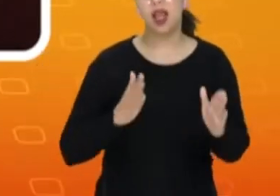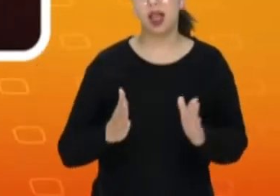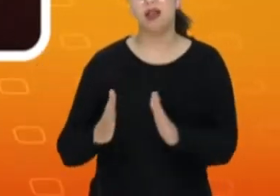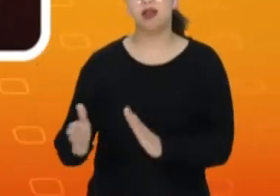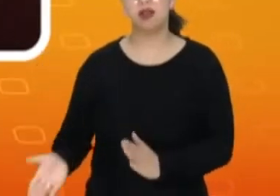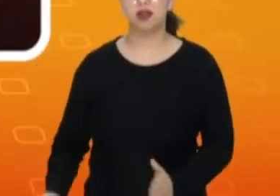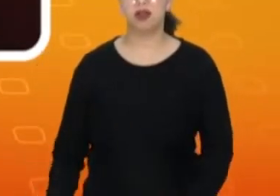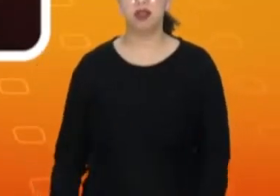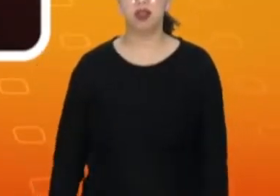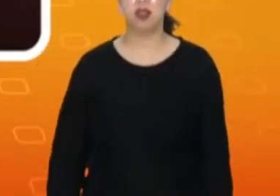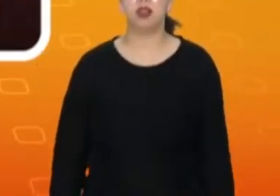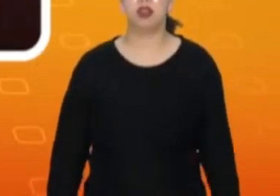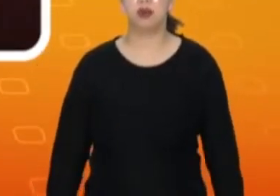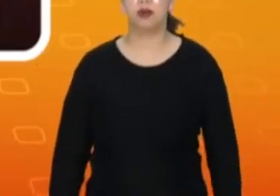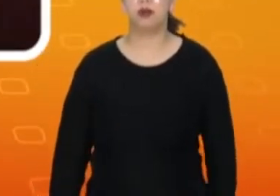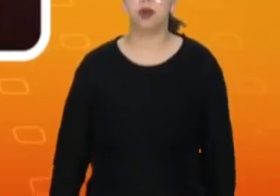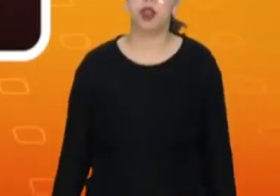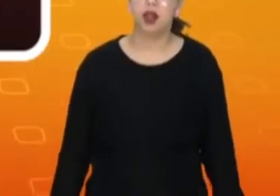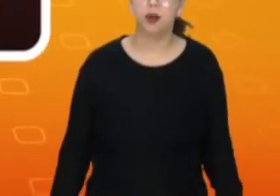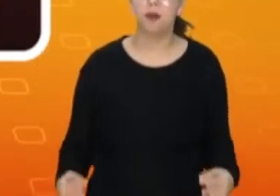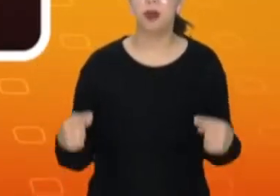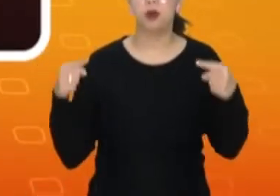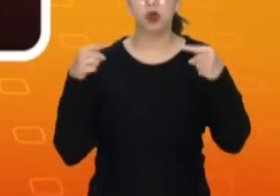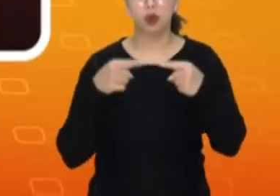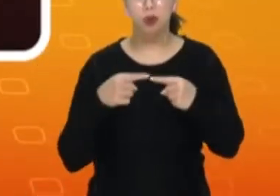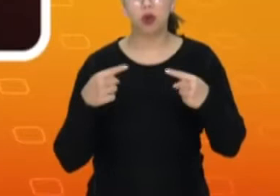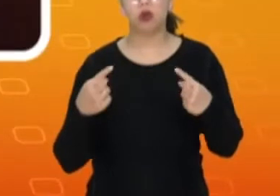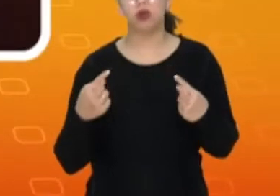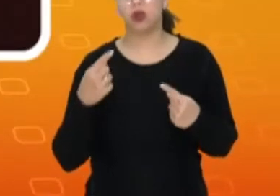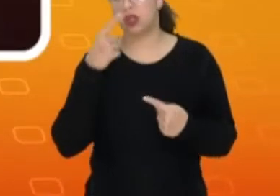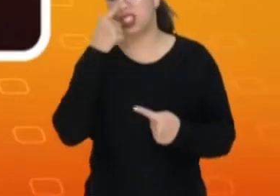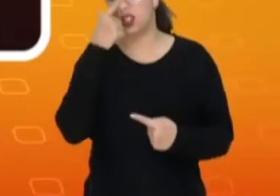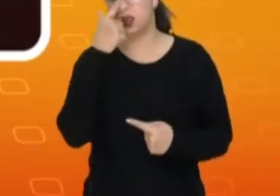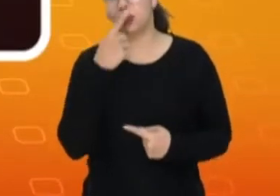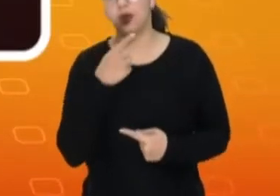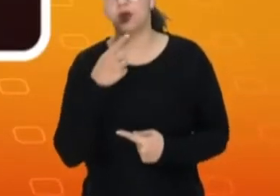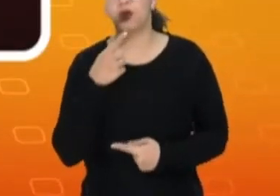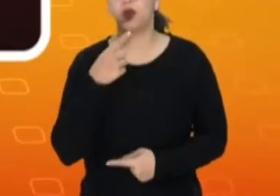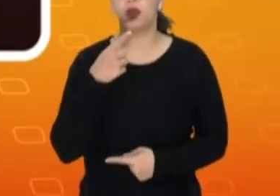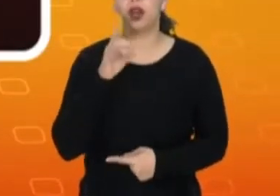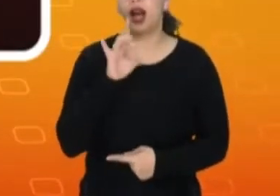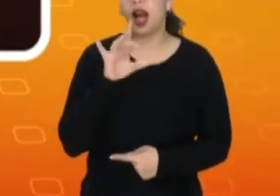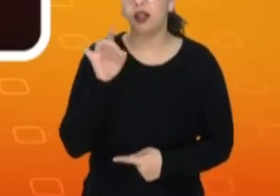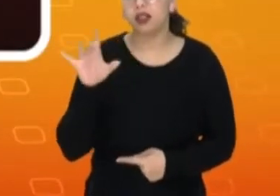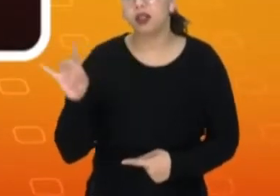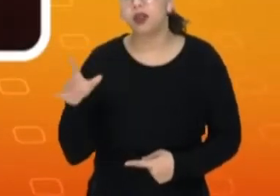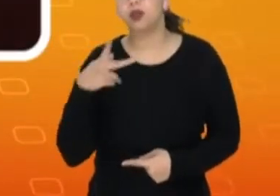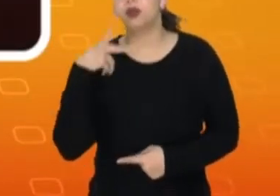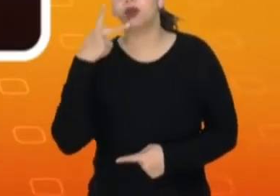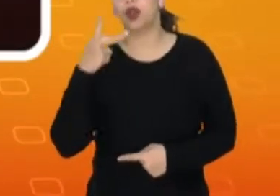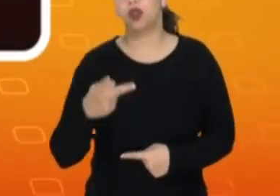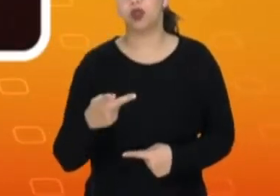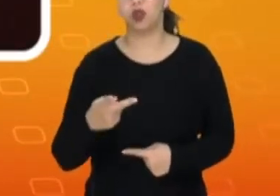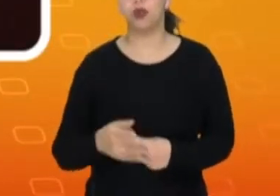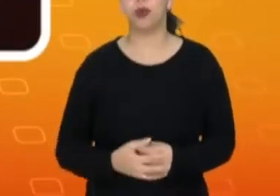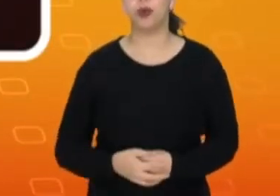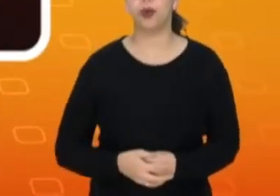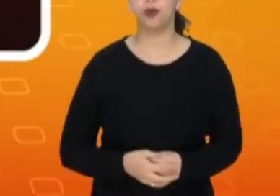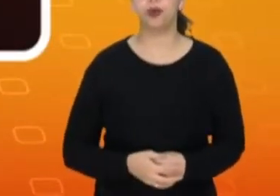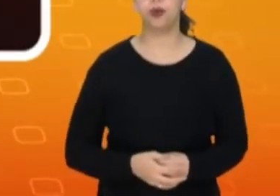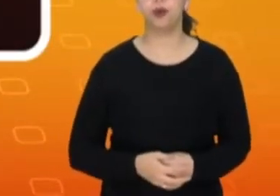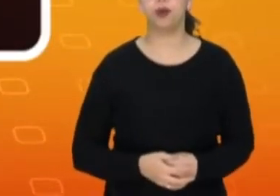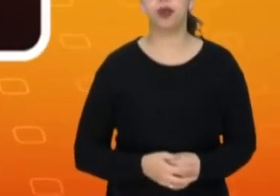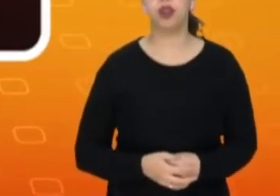nessa, puxando um pouco o ponto do que o Perrella trouxe, o Abraão trouxe, o Antônio,